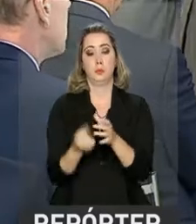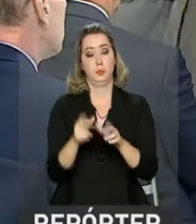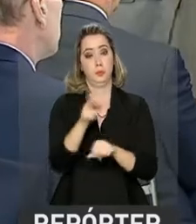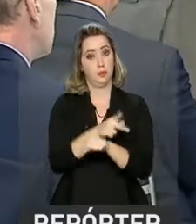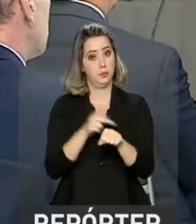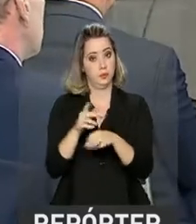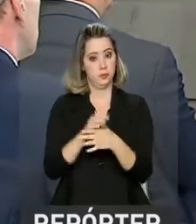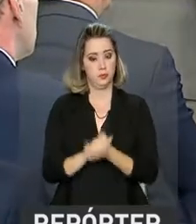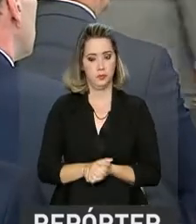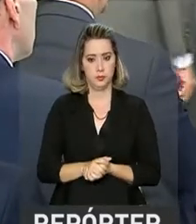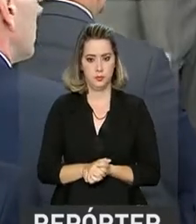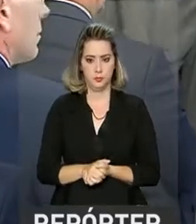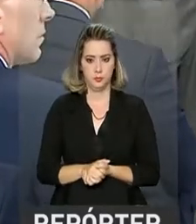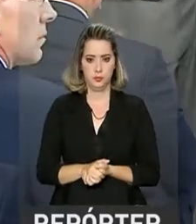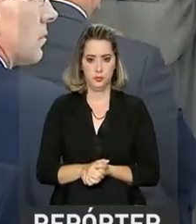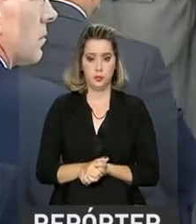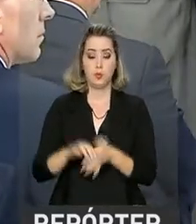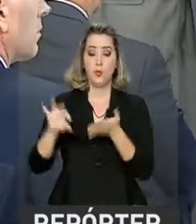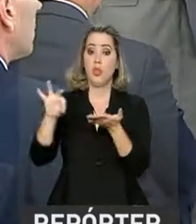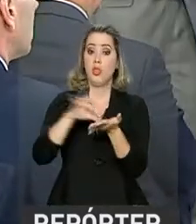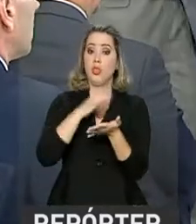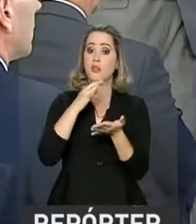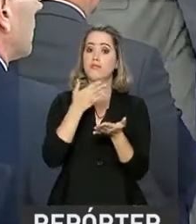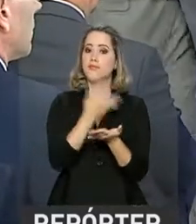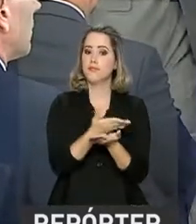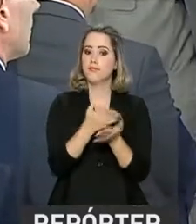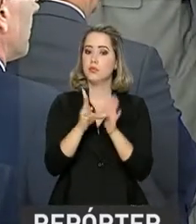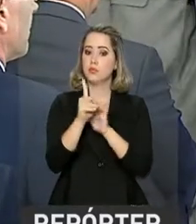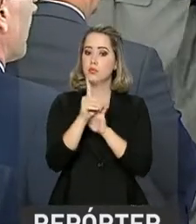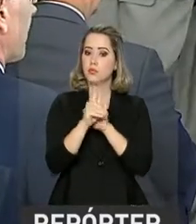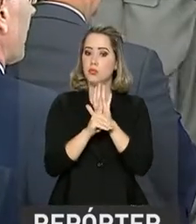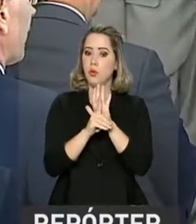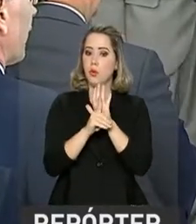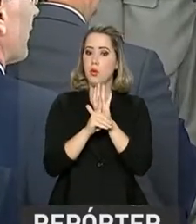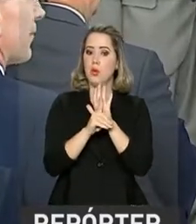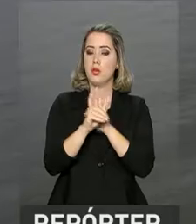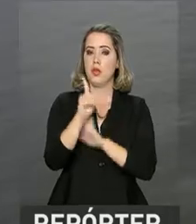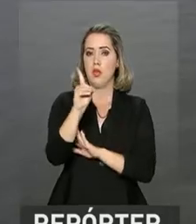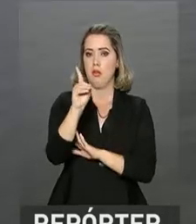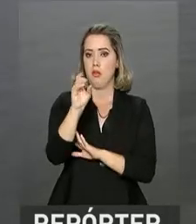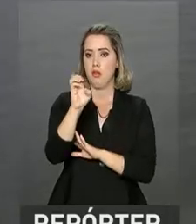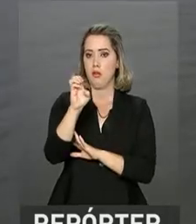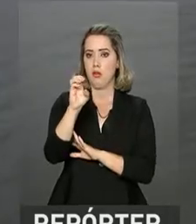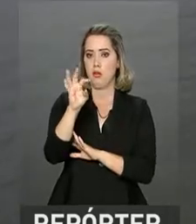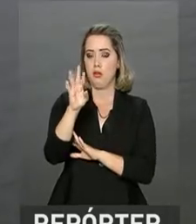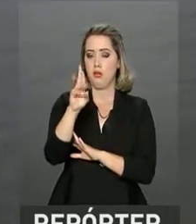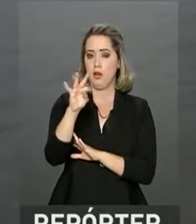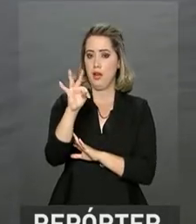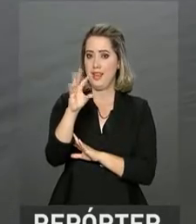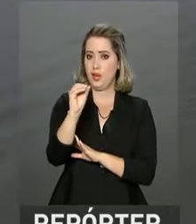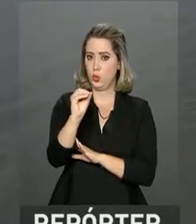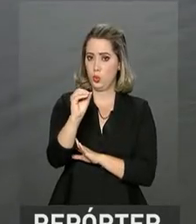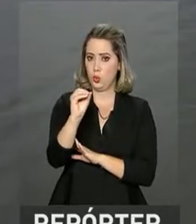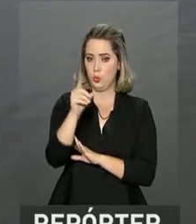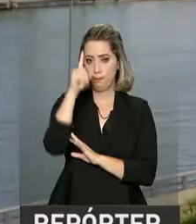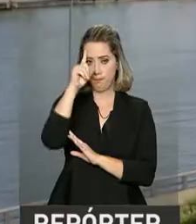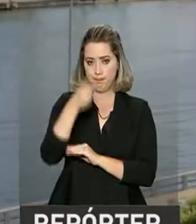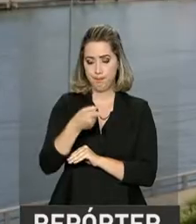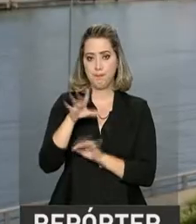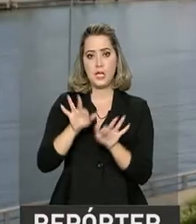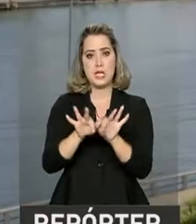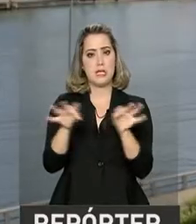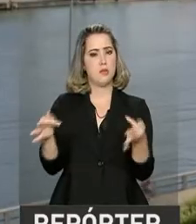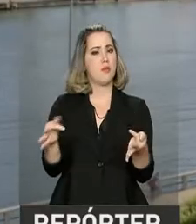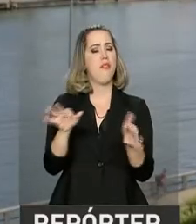o decreto assinado pelo presidente michel temer nesta quarta feira estabelece regras simplificadas e